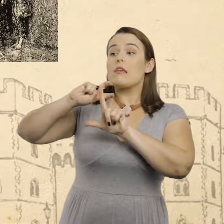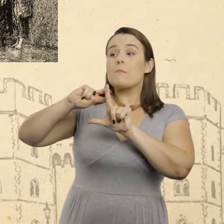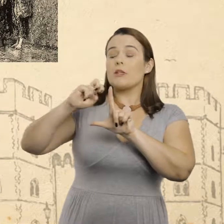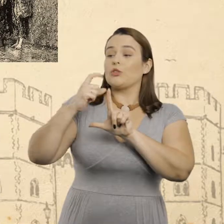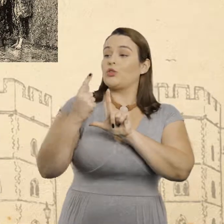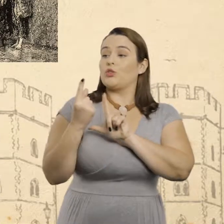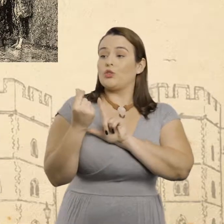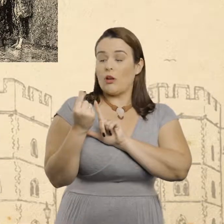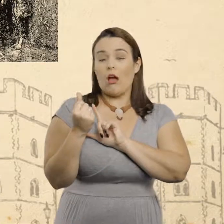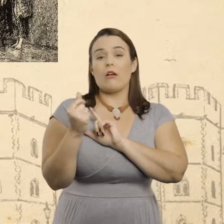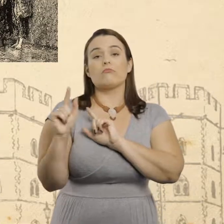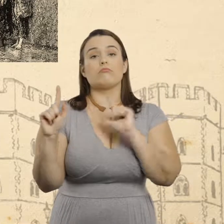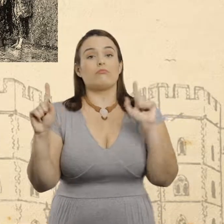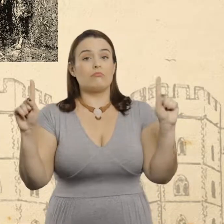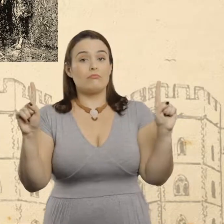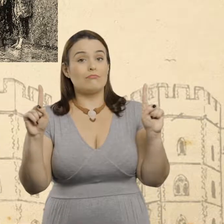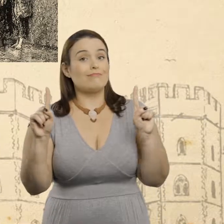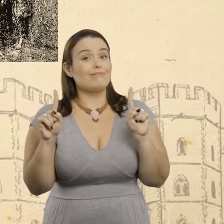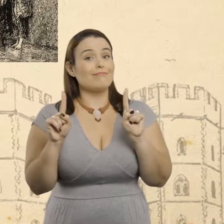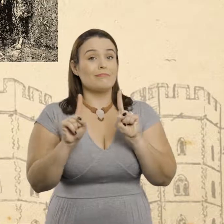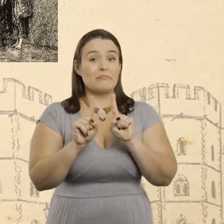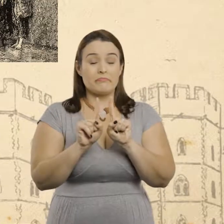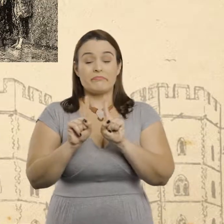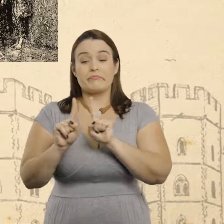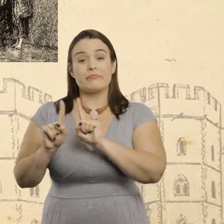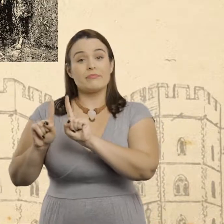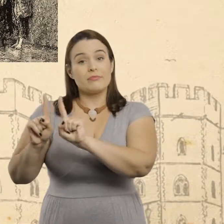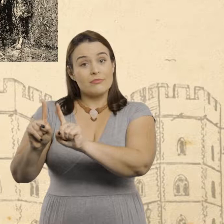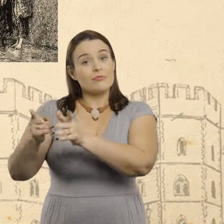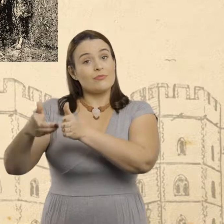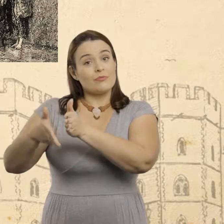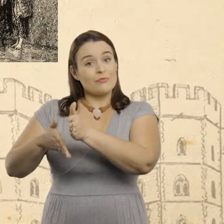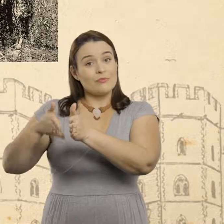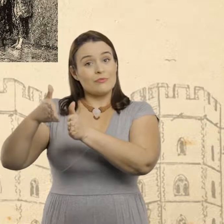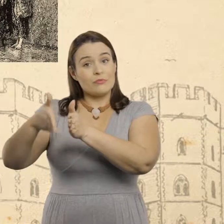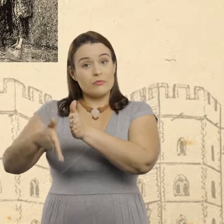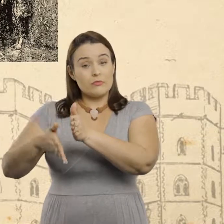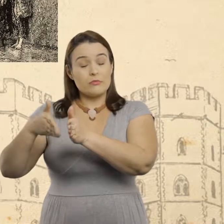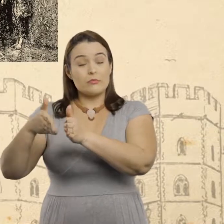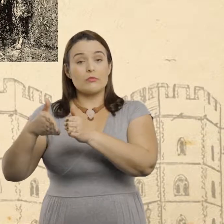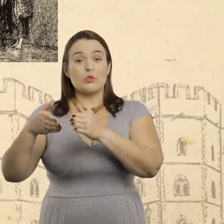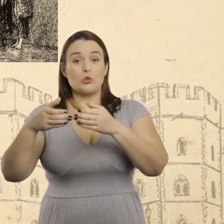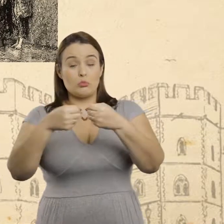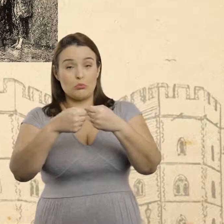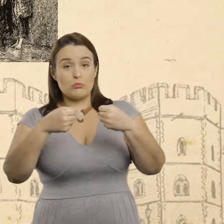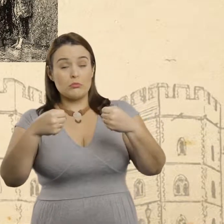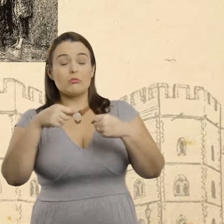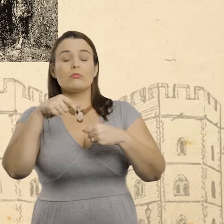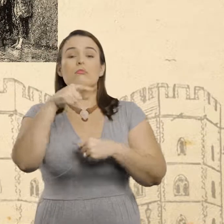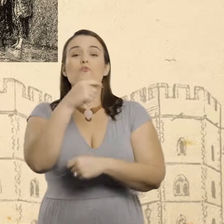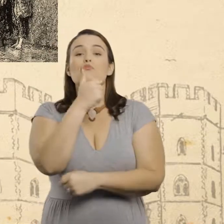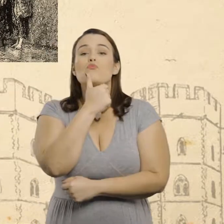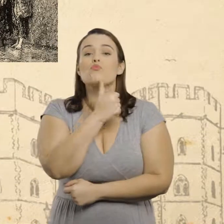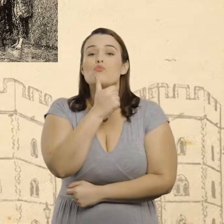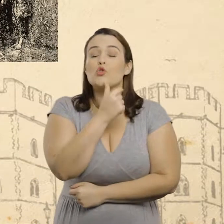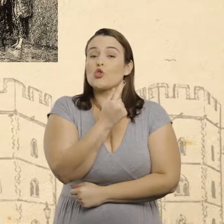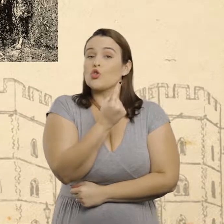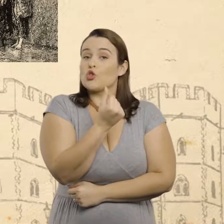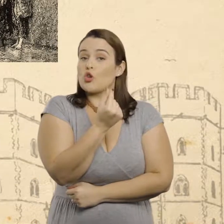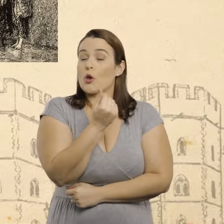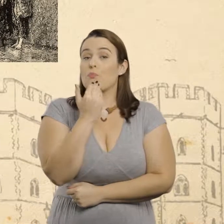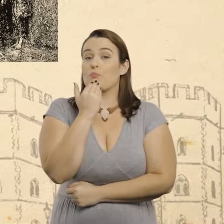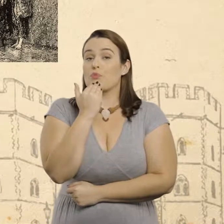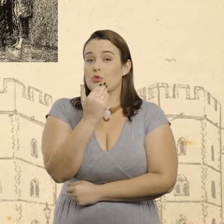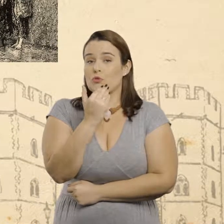tinha 20.000 libras em dinheiro. Passepartout e Phileas Fogg foram para a estação de trem. No portão da estação,